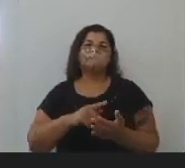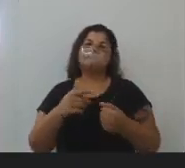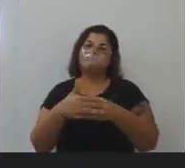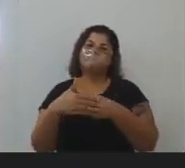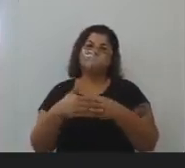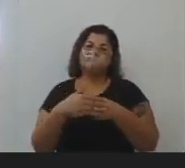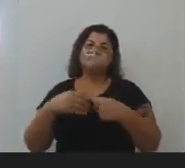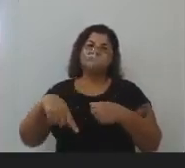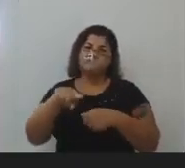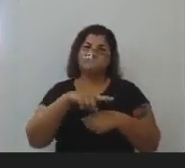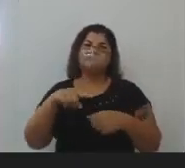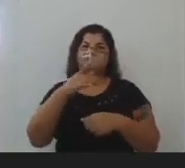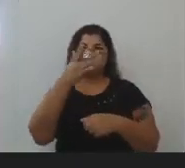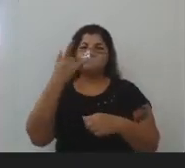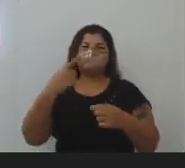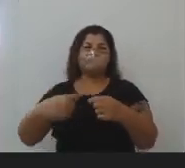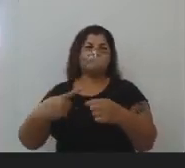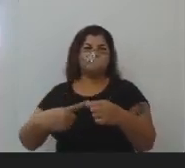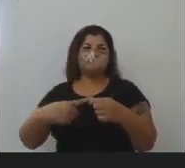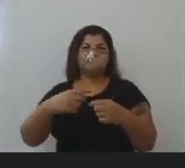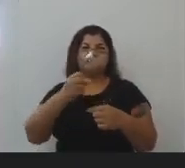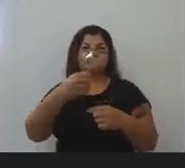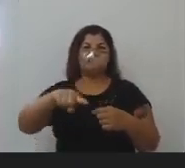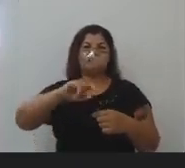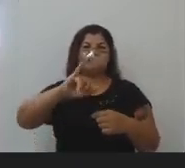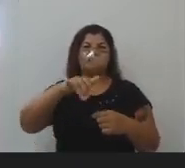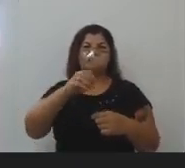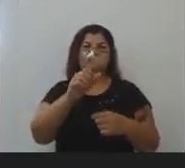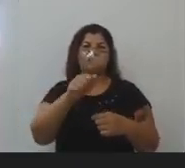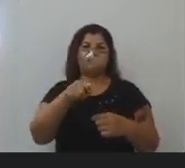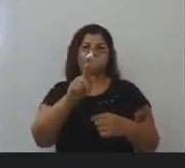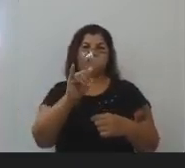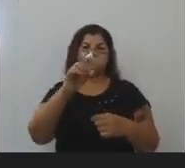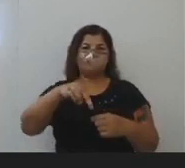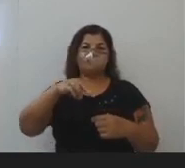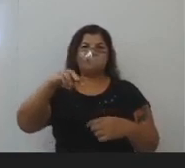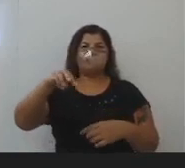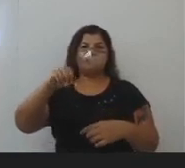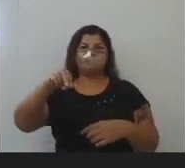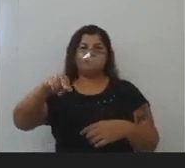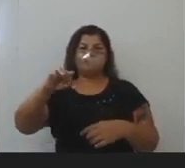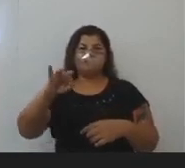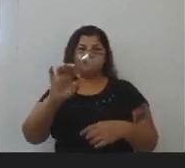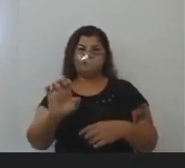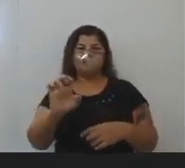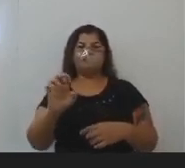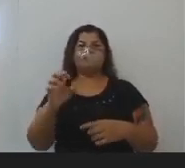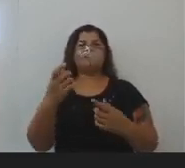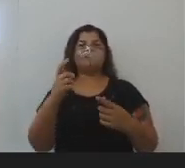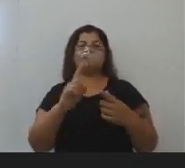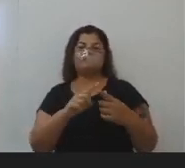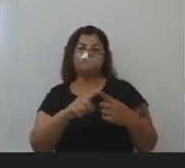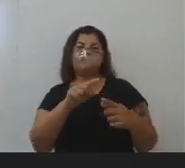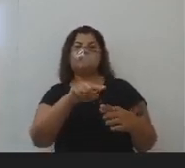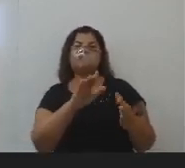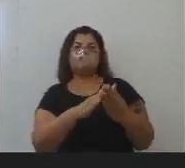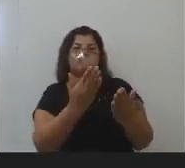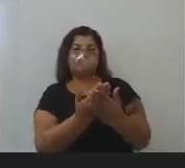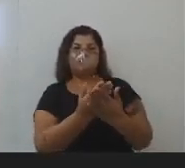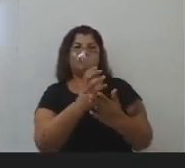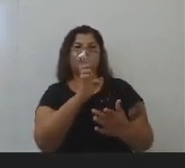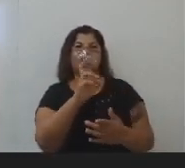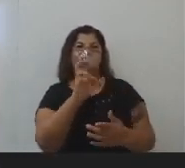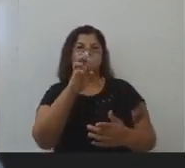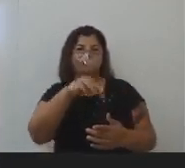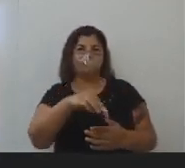todo mundo de São Joaquim do Monte, e eu tenho um grande carinho pelo pessoal do EREM Frei Epifânio, tá certo? Então